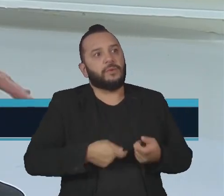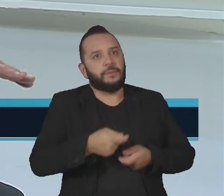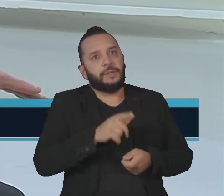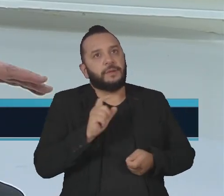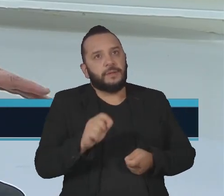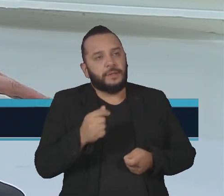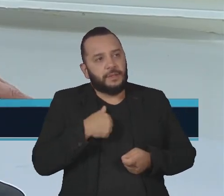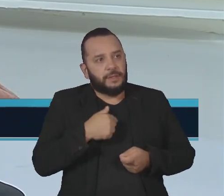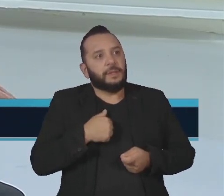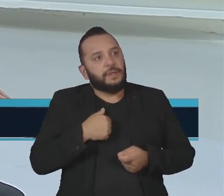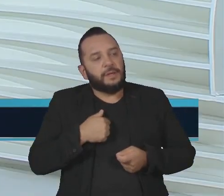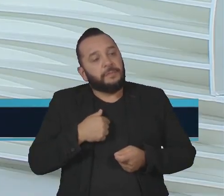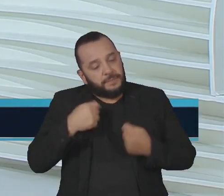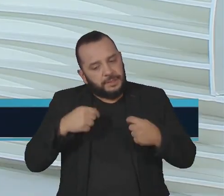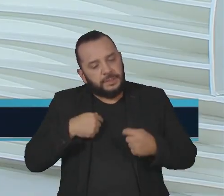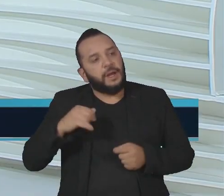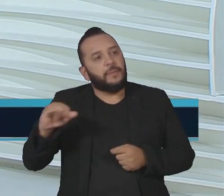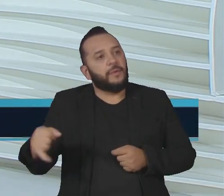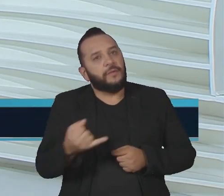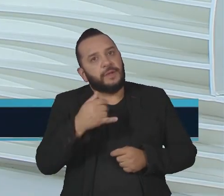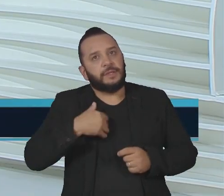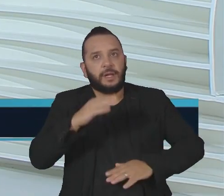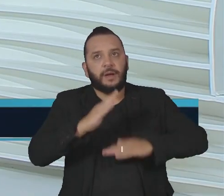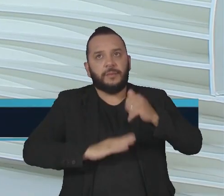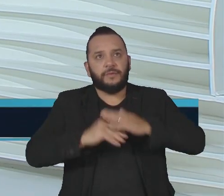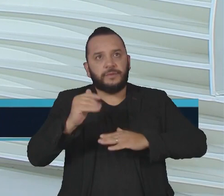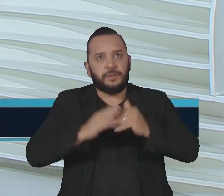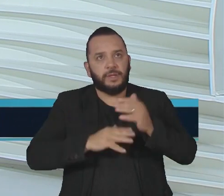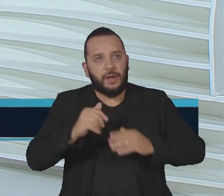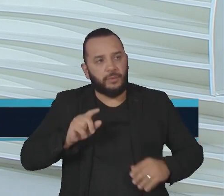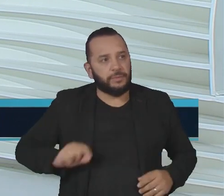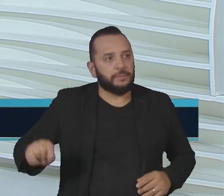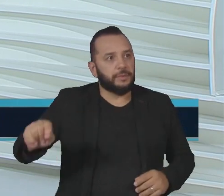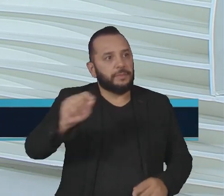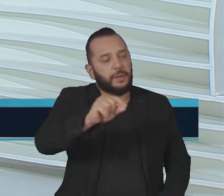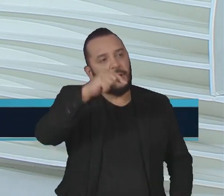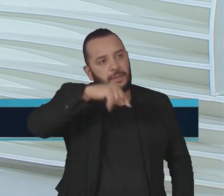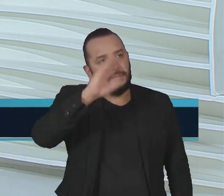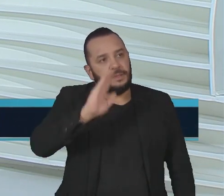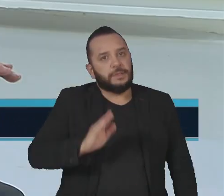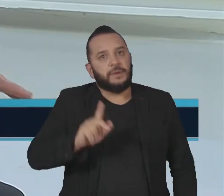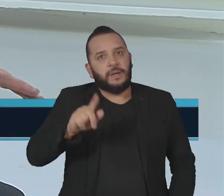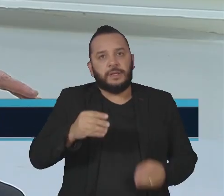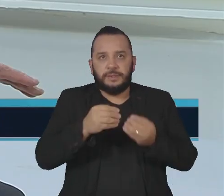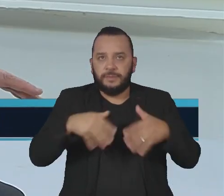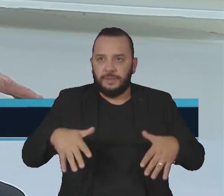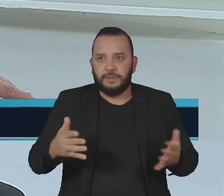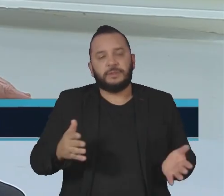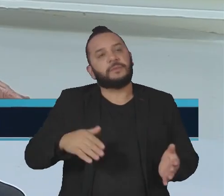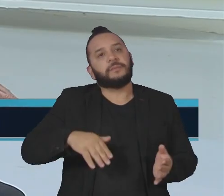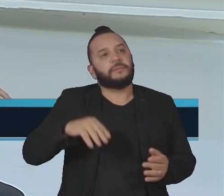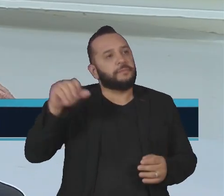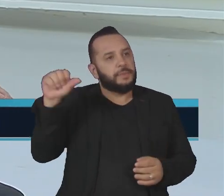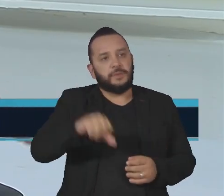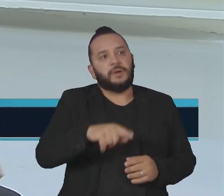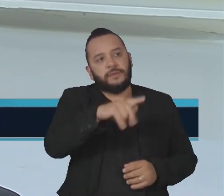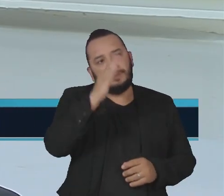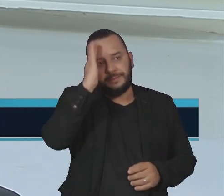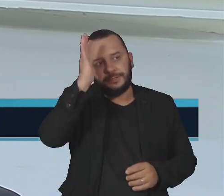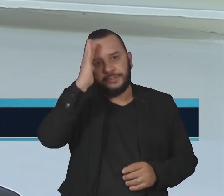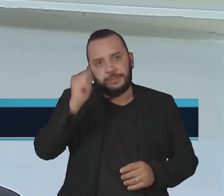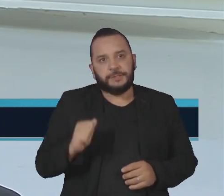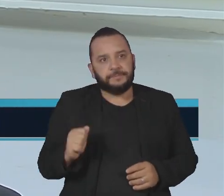aproveitar a sua mão de obra. Esse é o desperdício mais criminoso que você pode imaginar. Porque, na